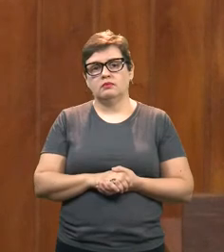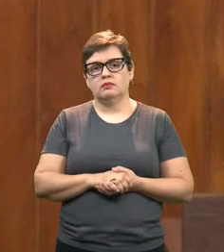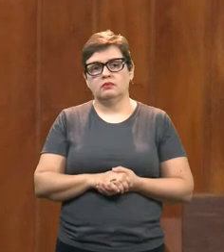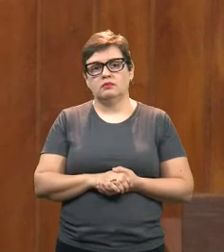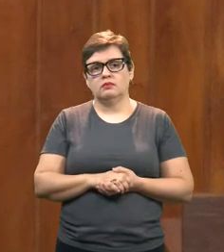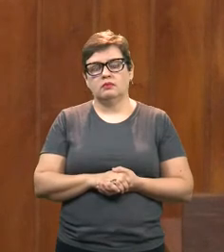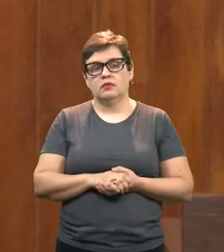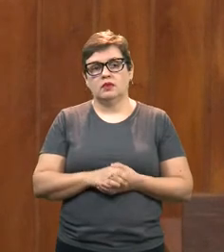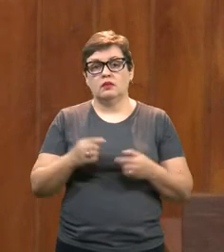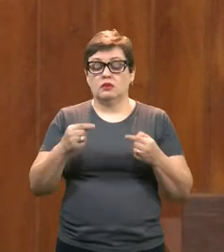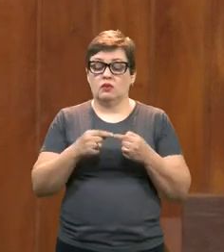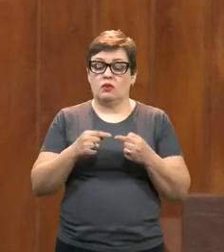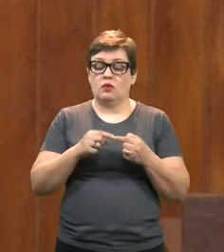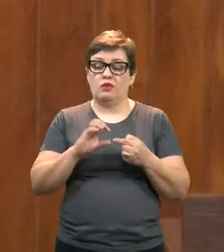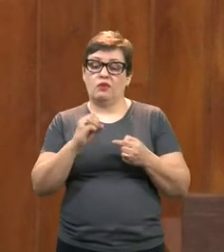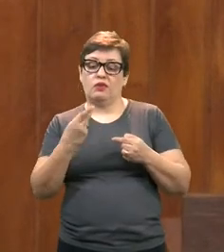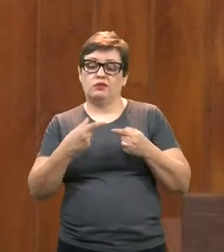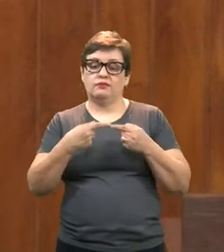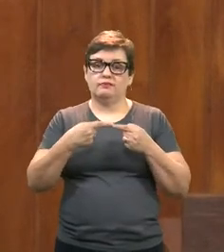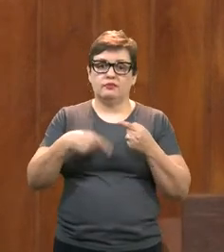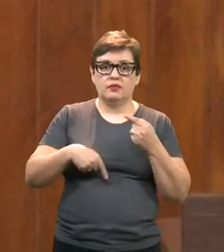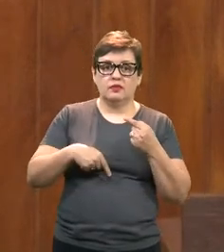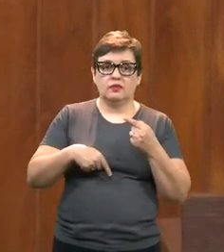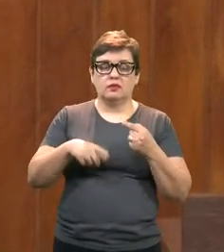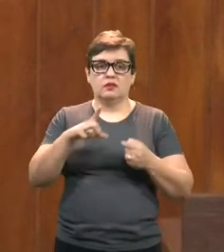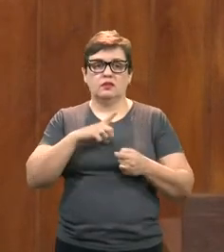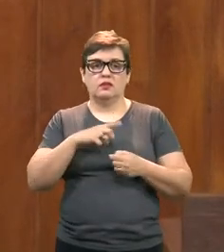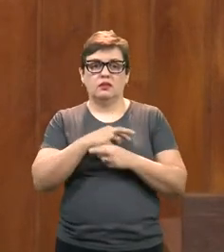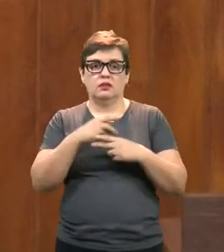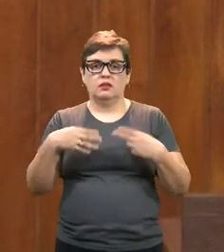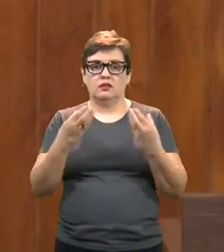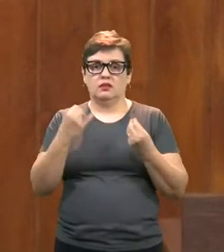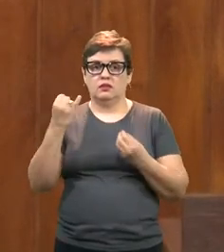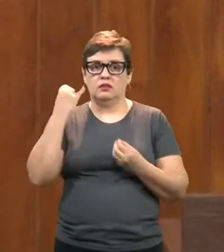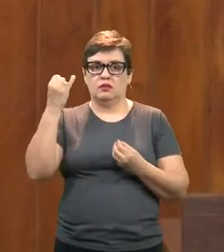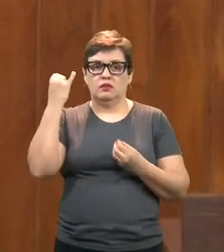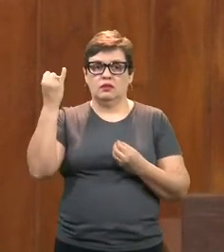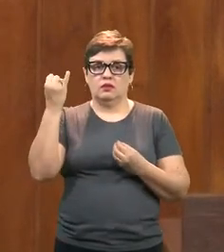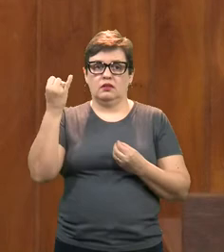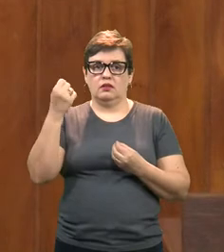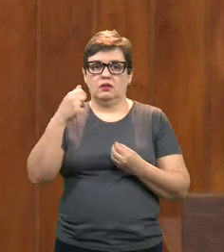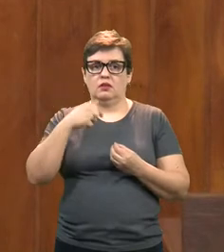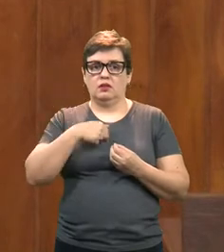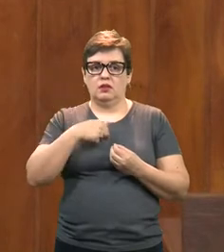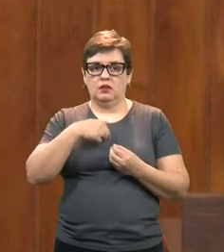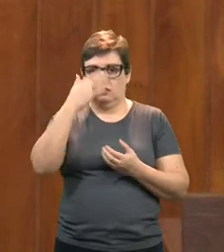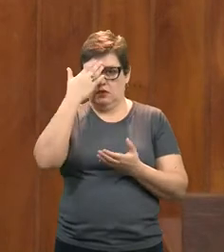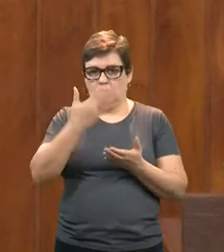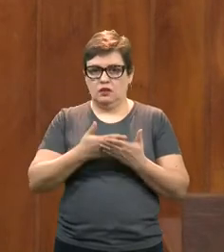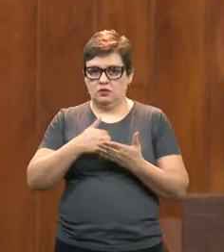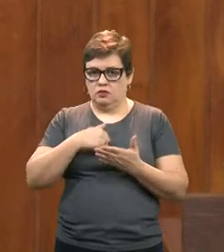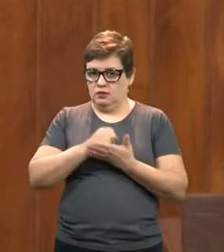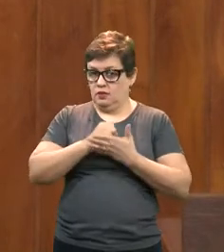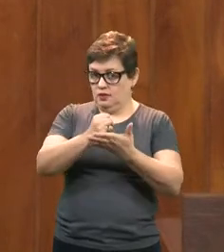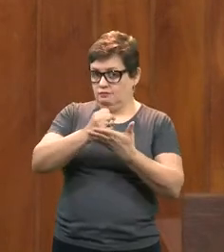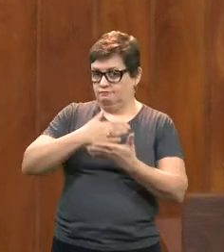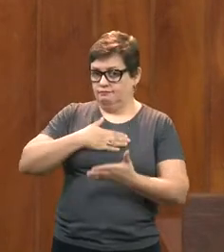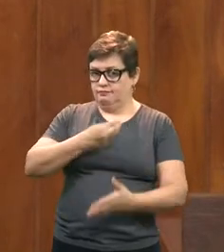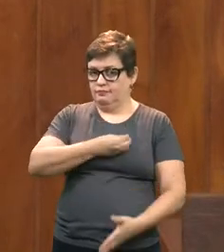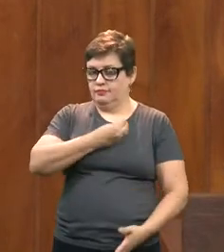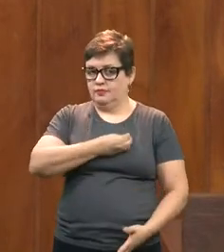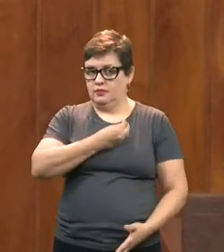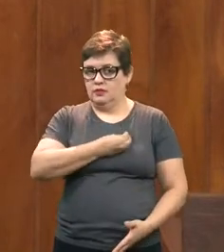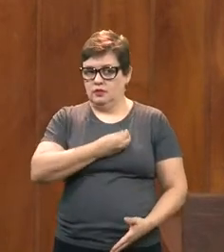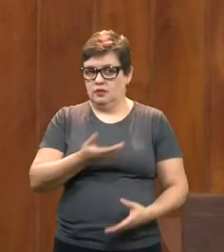Concordo ou não? Eu acho que tem uma coisa muito importante para falar, gente. O que eu acredito, eu levo para a minha vida.